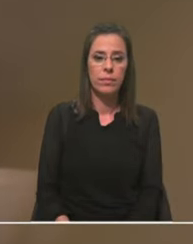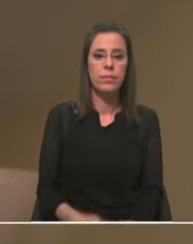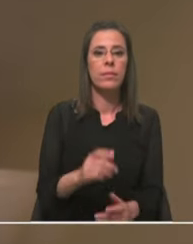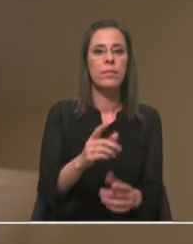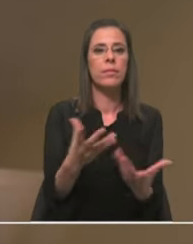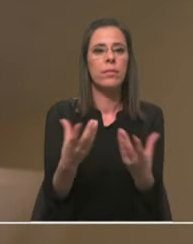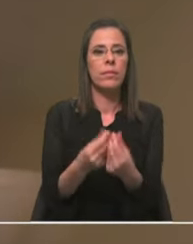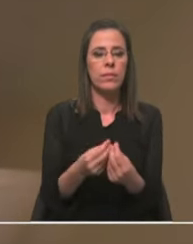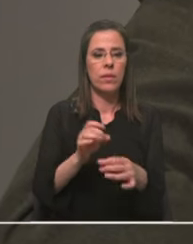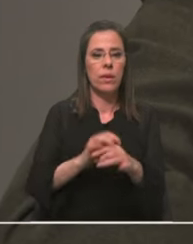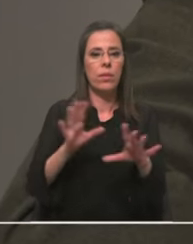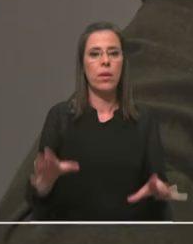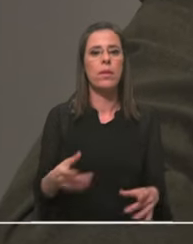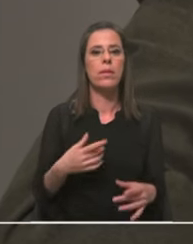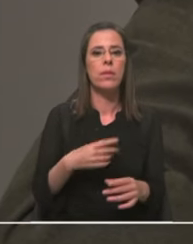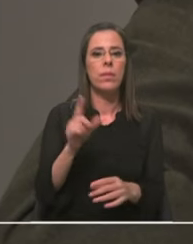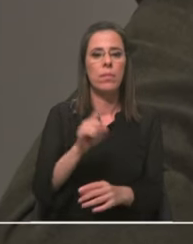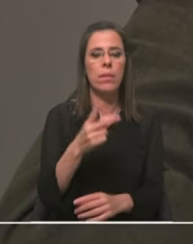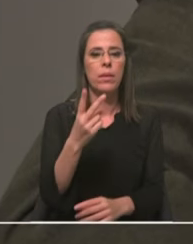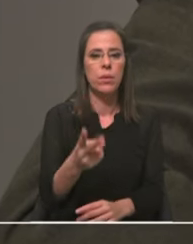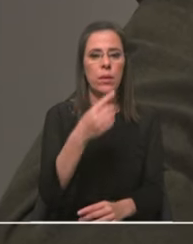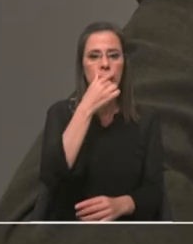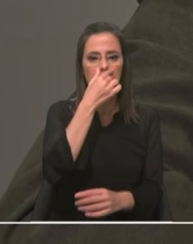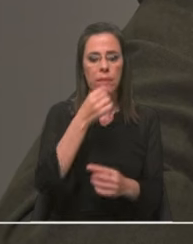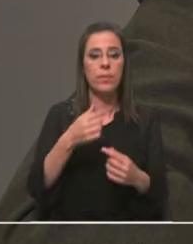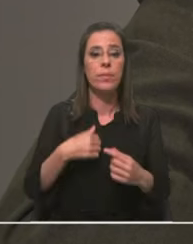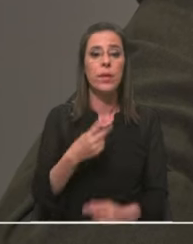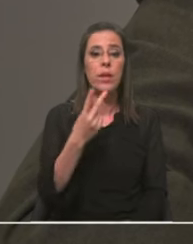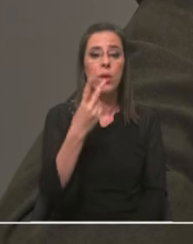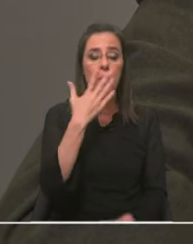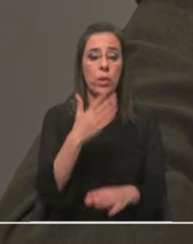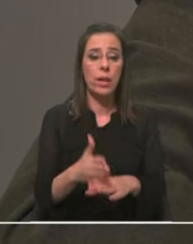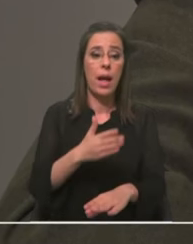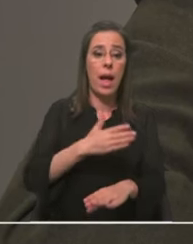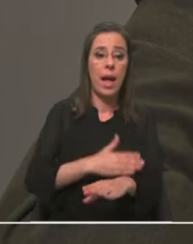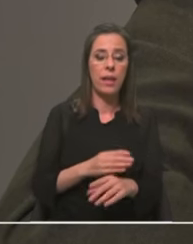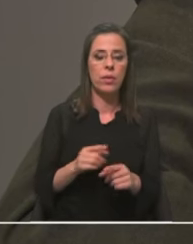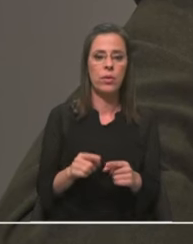O Abel esteve com ela no hospital? Duas vezes, portanto, eu tive dois dias antes